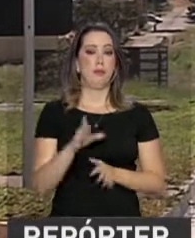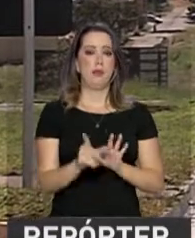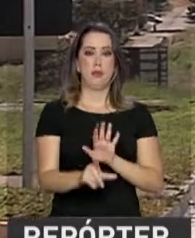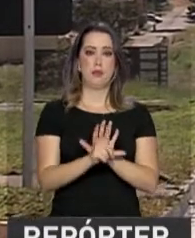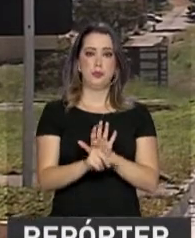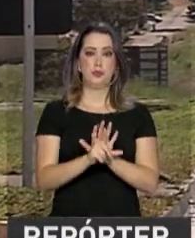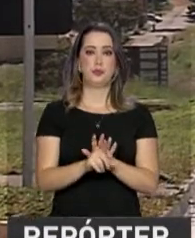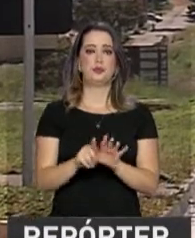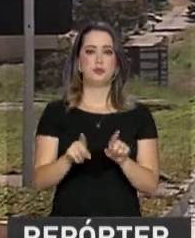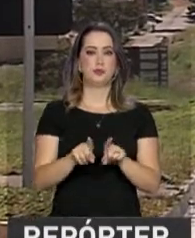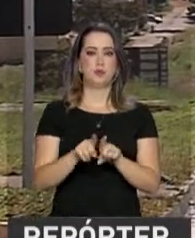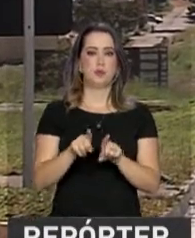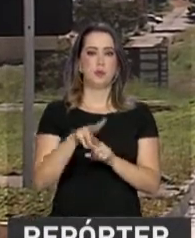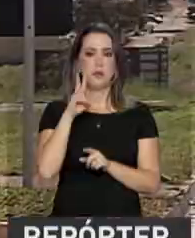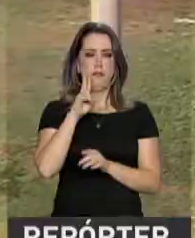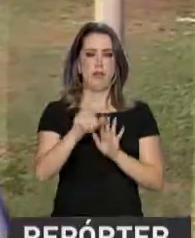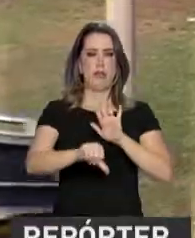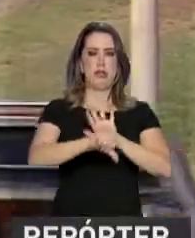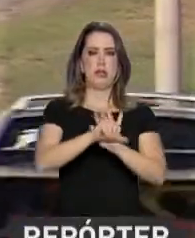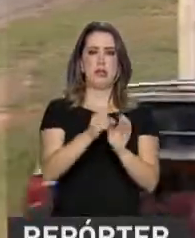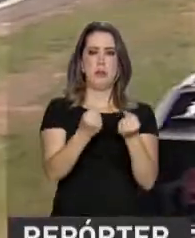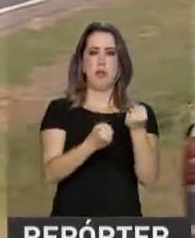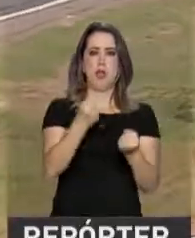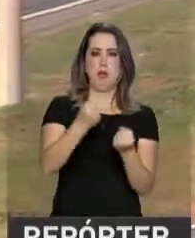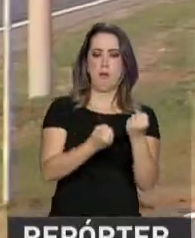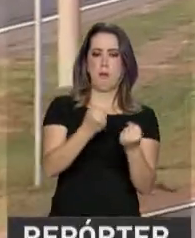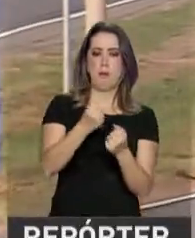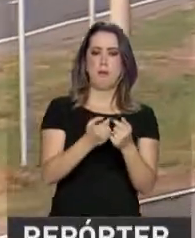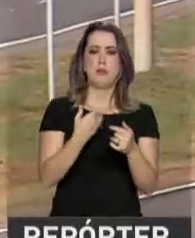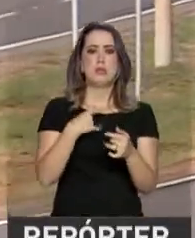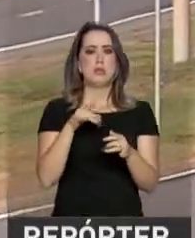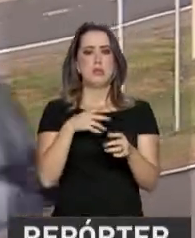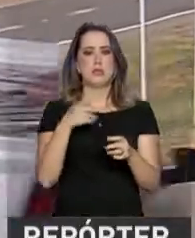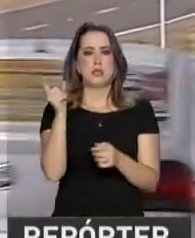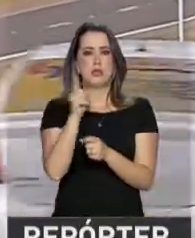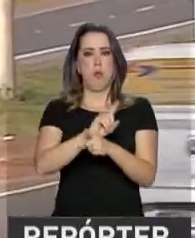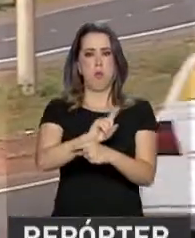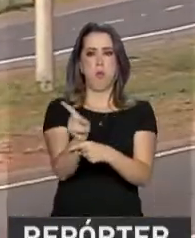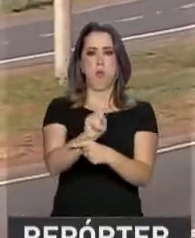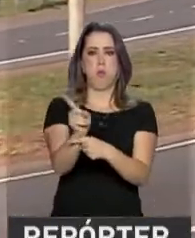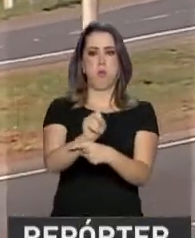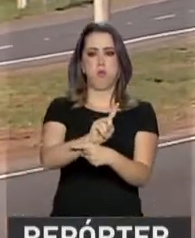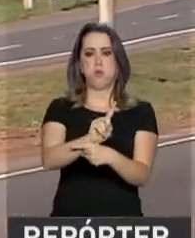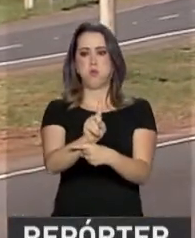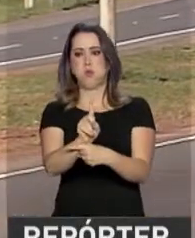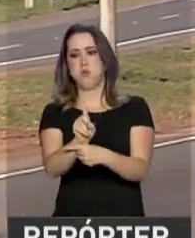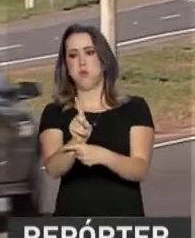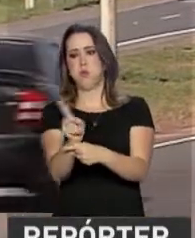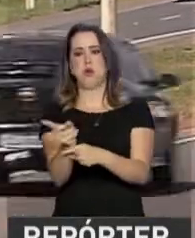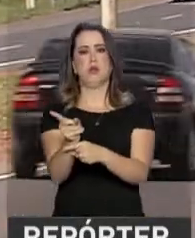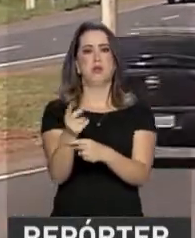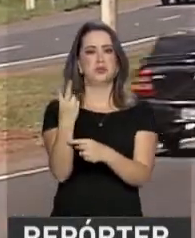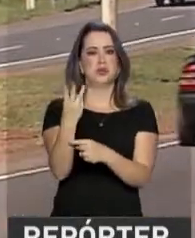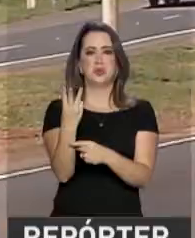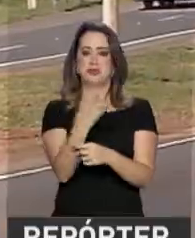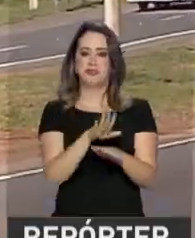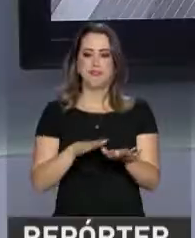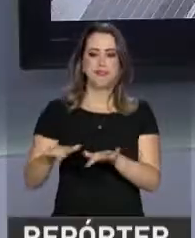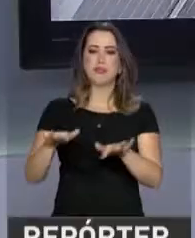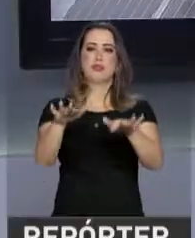também tipifica como crime de trânsito a participação em corridas em vias públicas, os chamados rachas ou